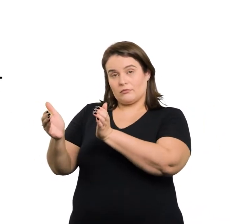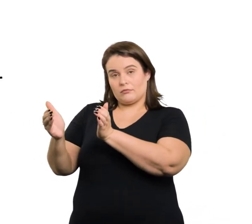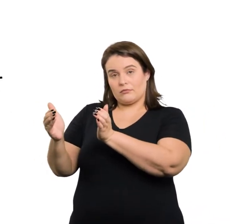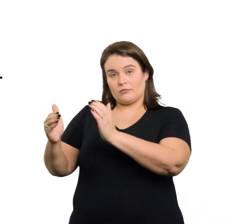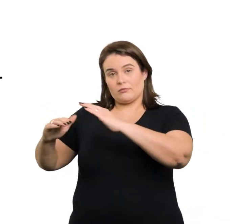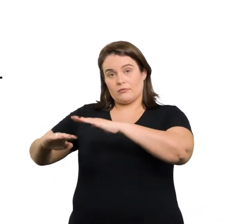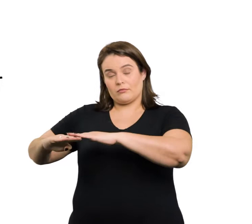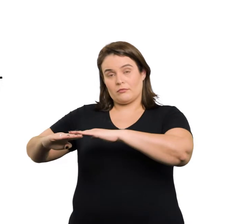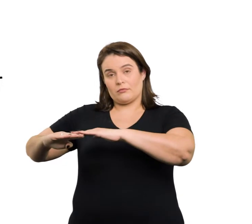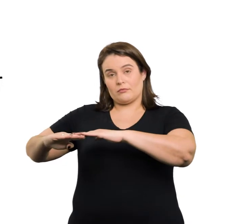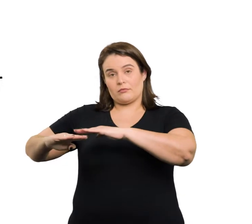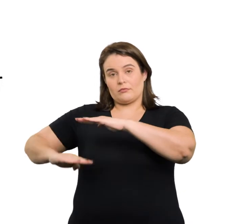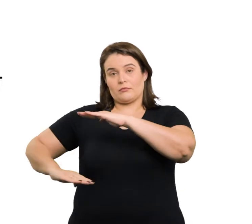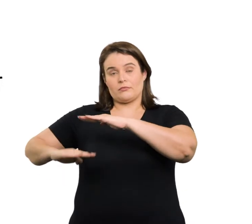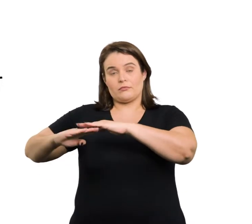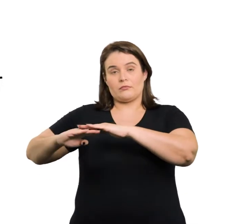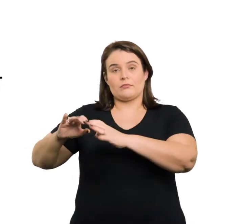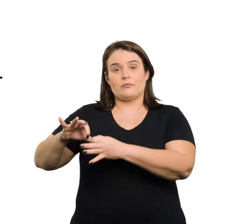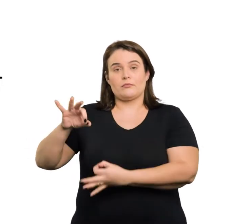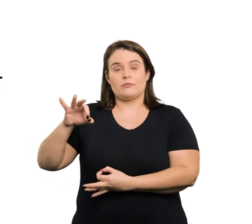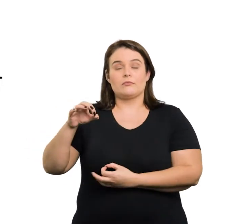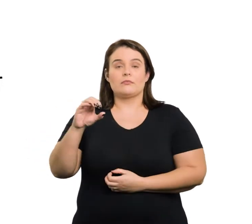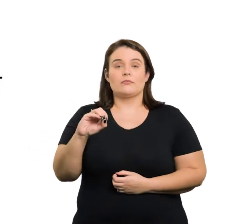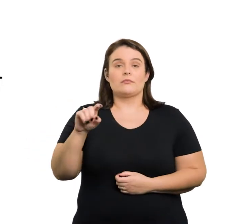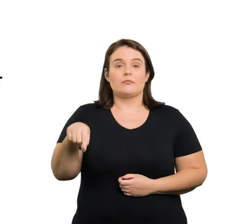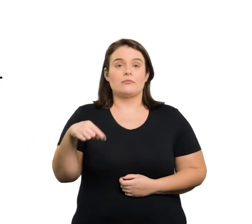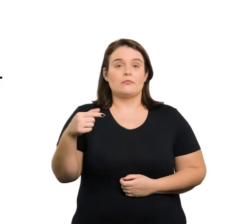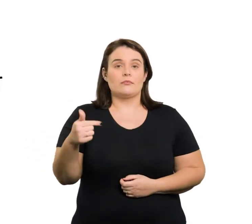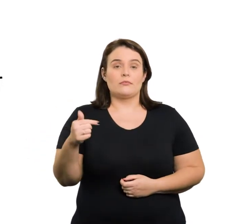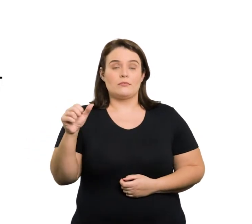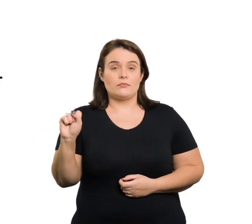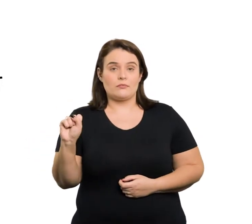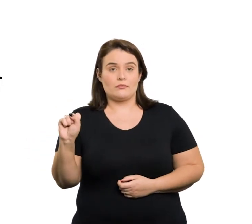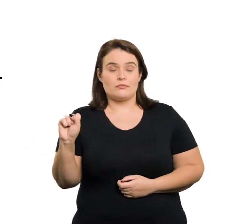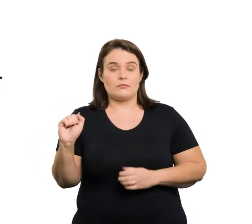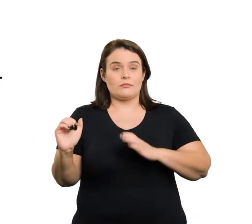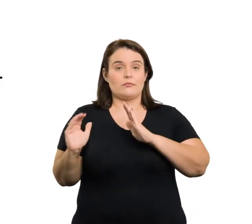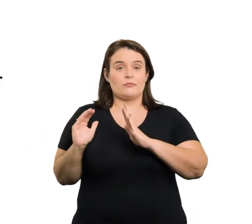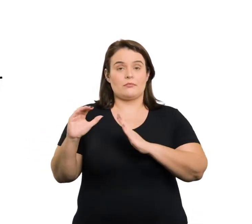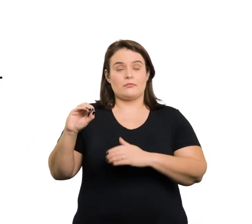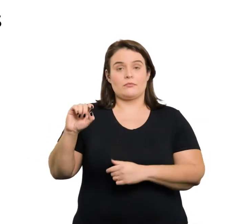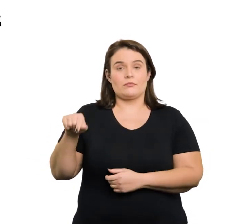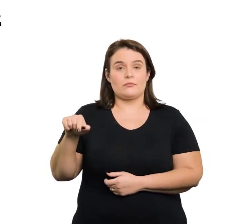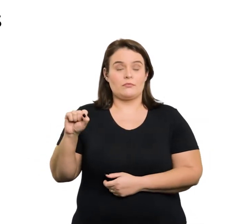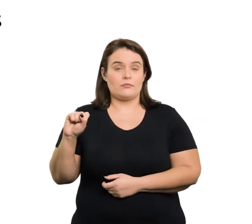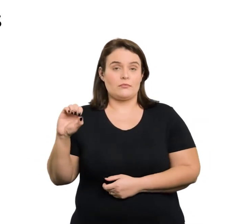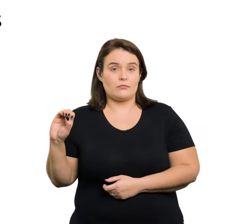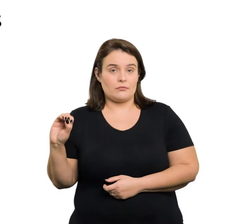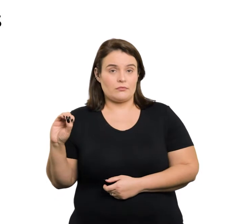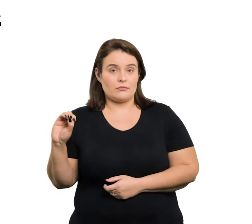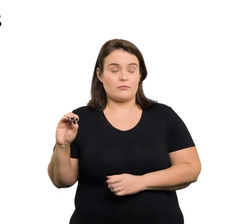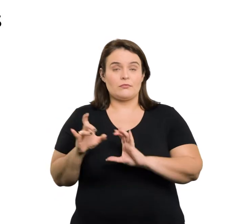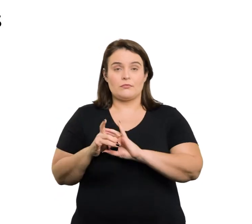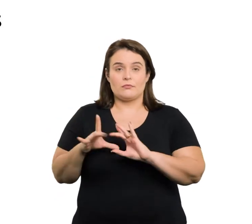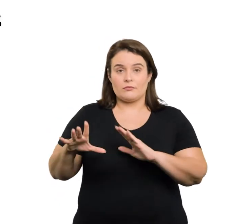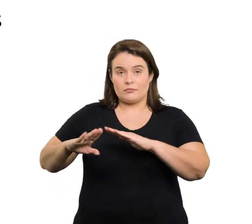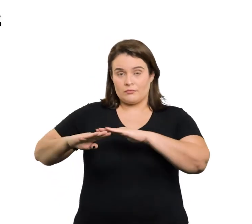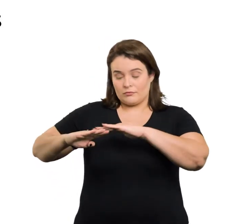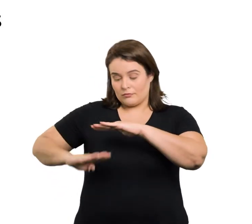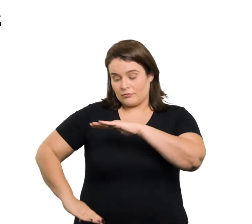mínimo uma cuba com superfície superior entre 0,78 metro e